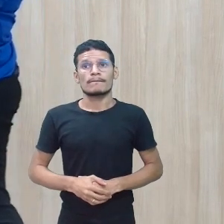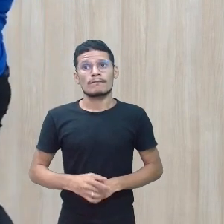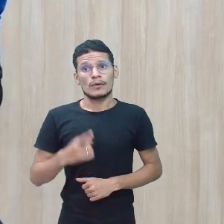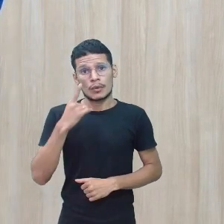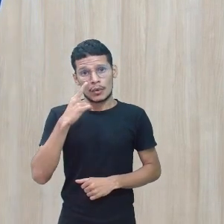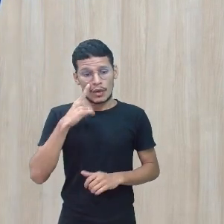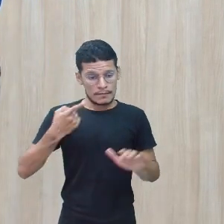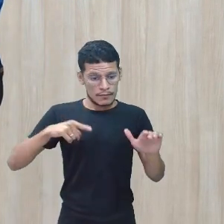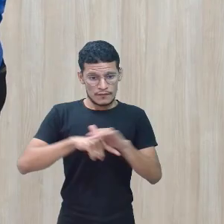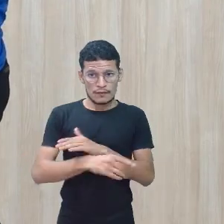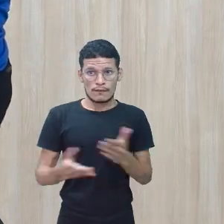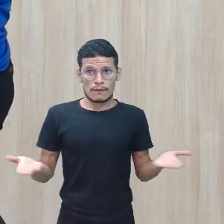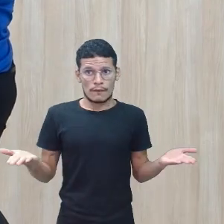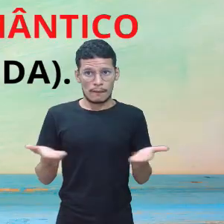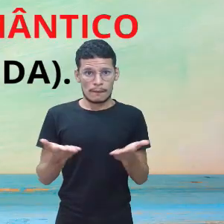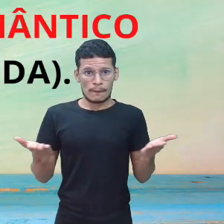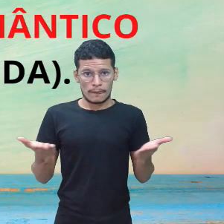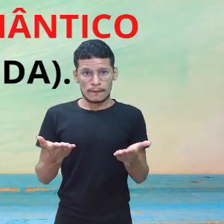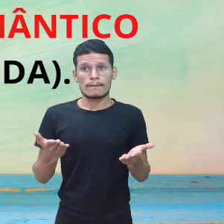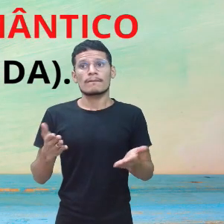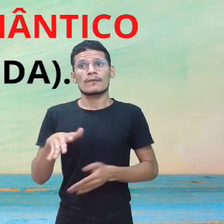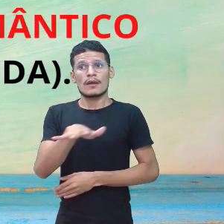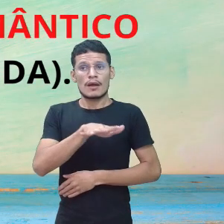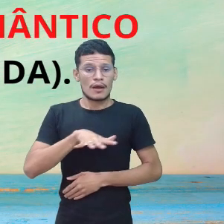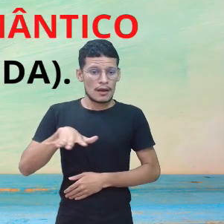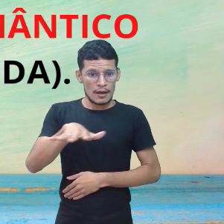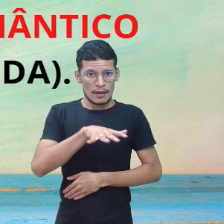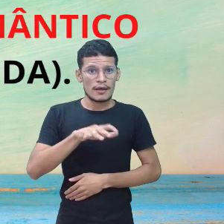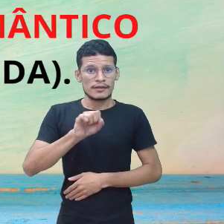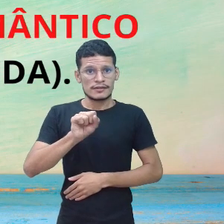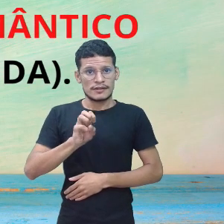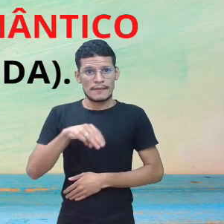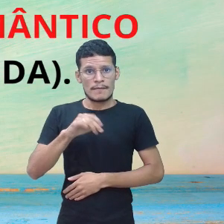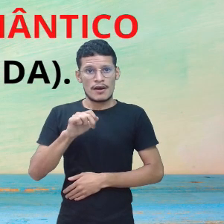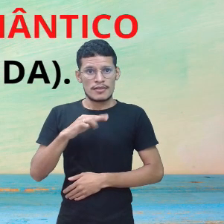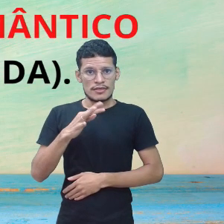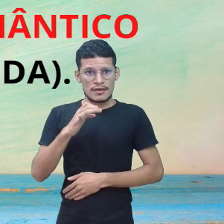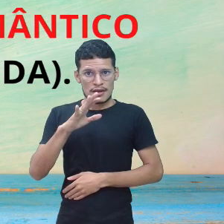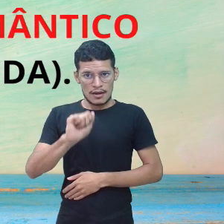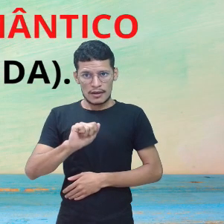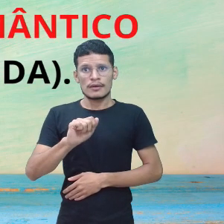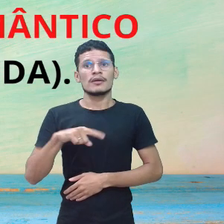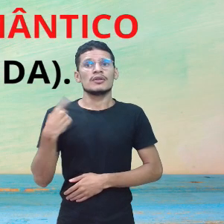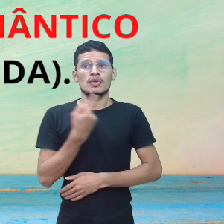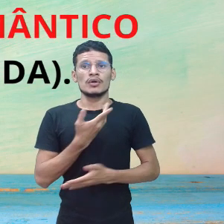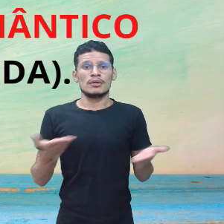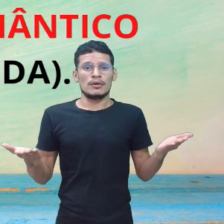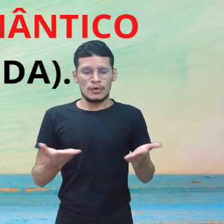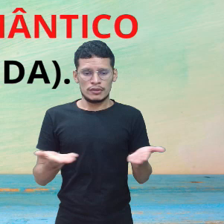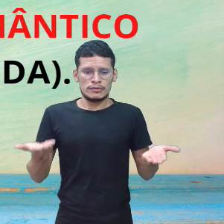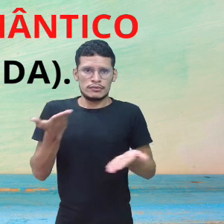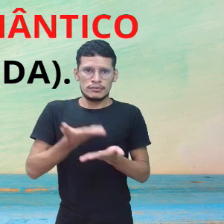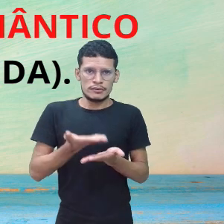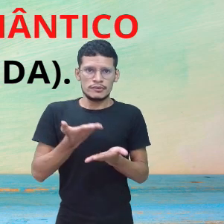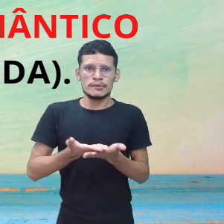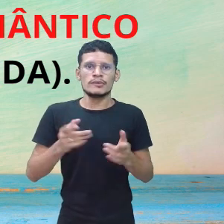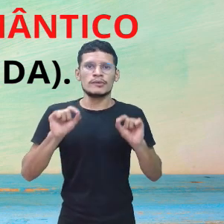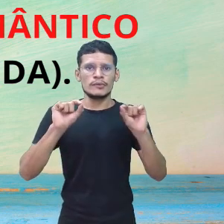Vamos aprofundar um pouquinho, não é? Na semântica. Nós estamos estudando